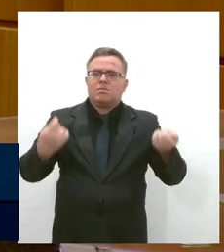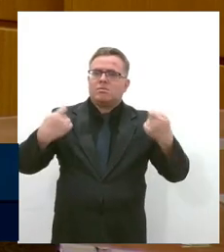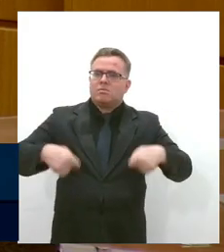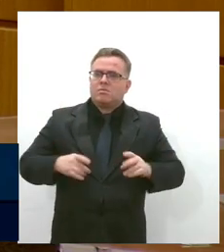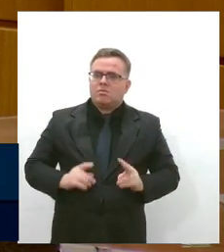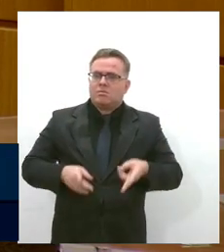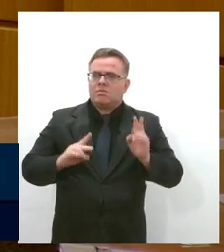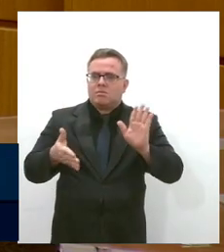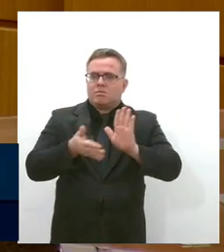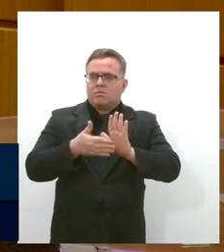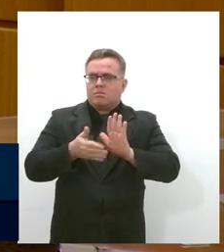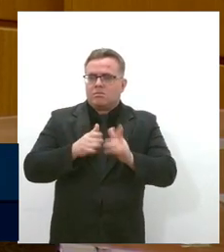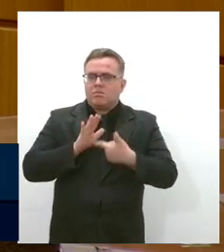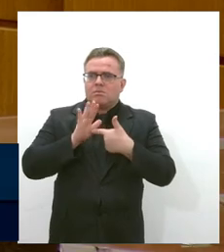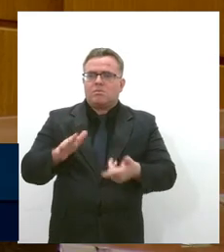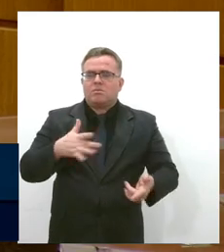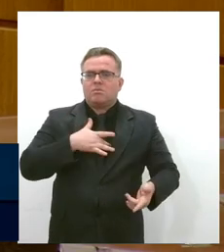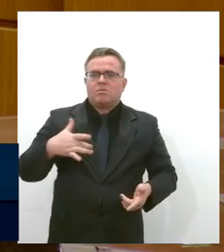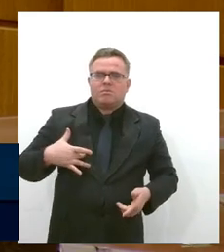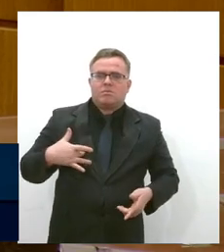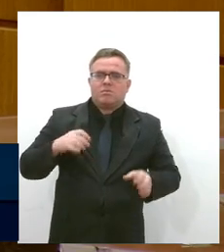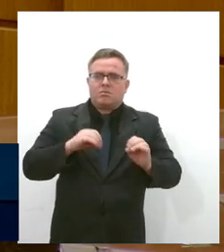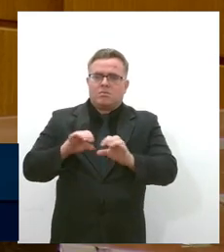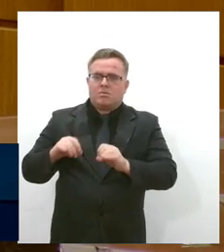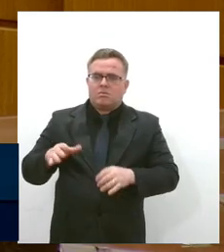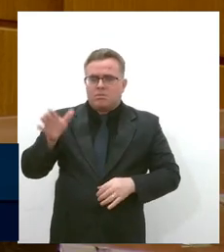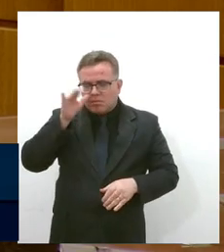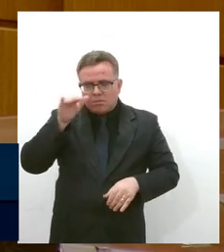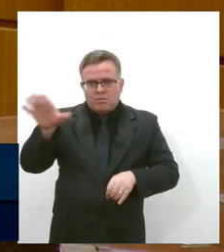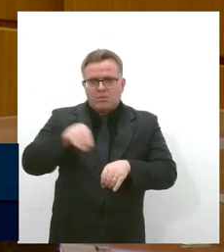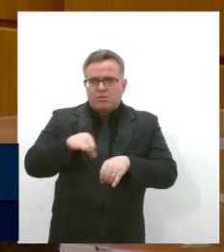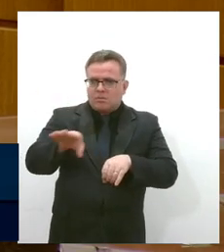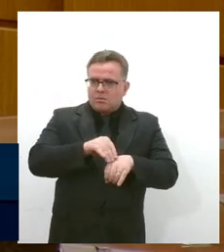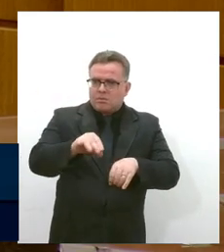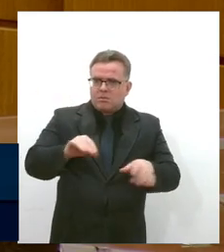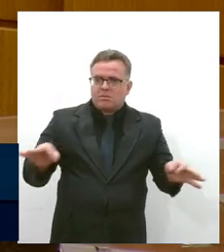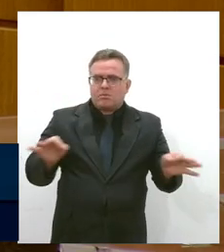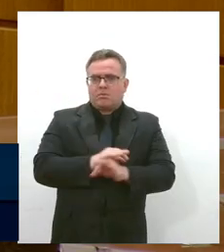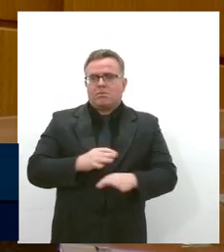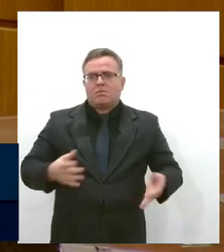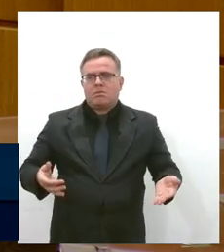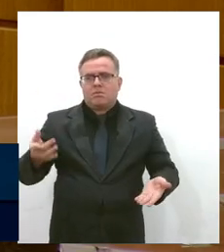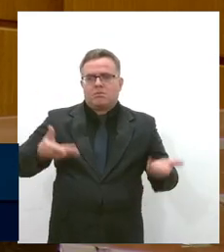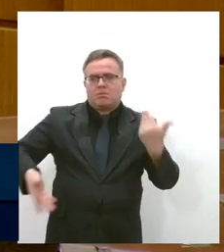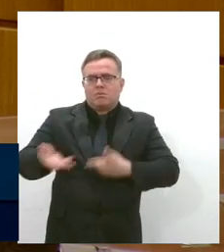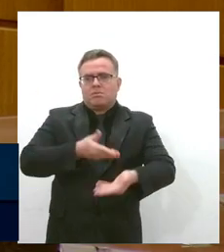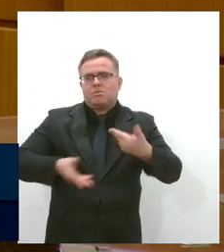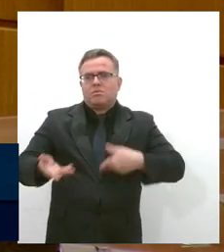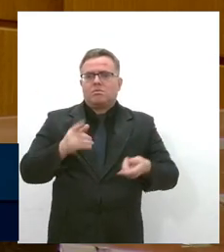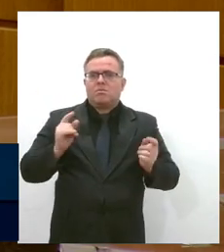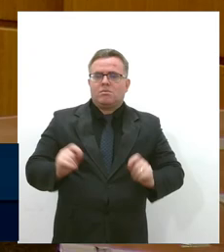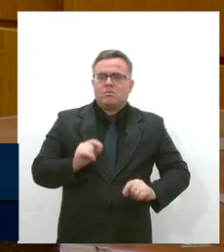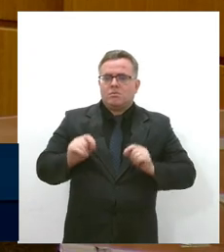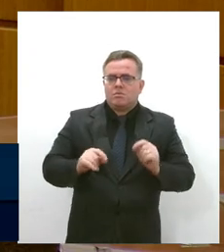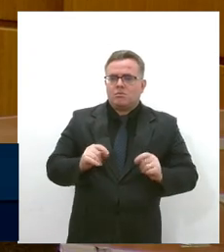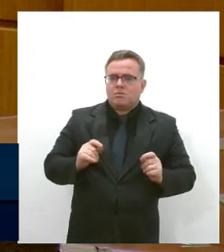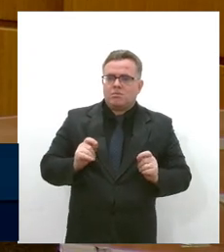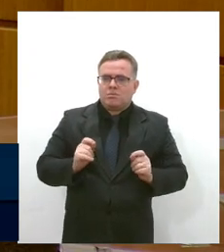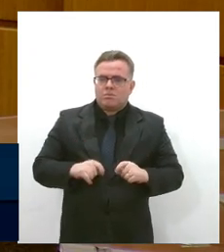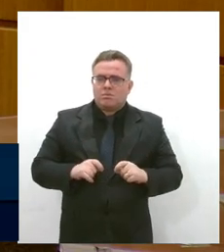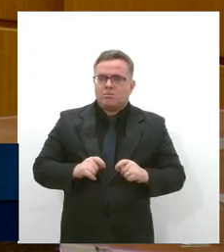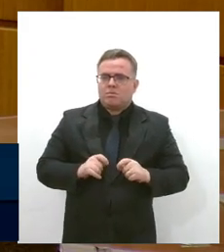educação, e ouvir os candidatos, e aí sim, haveria um debate entre eles, mas se atendo